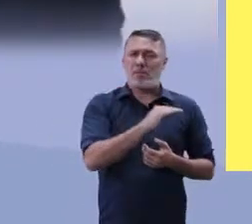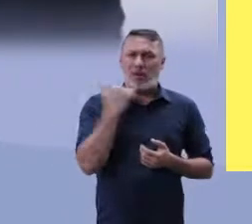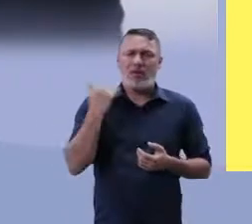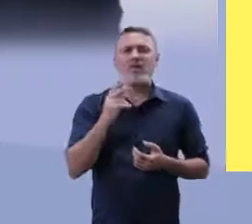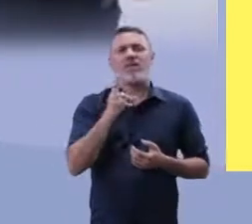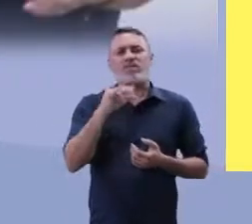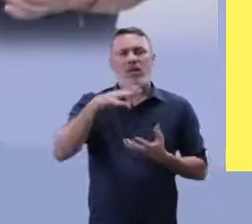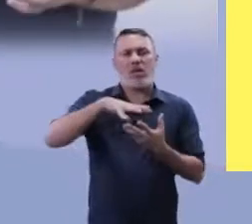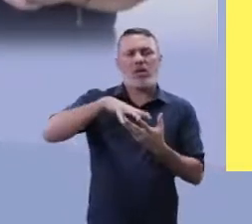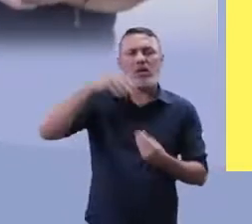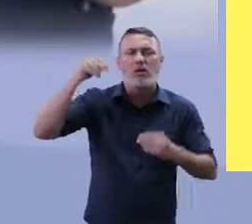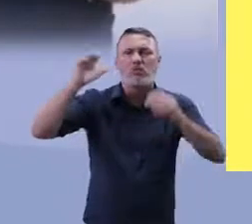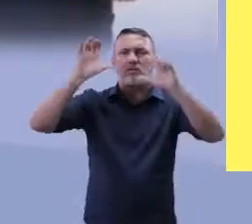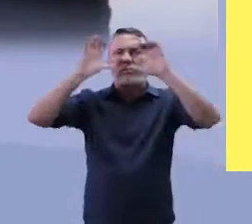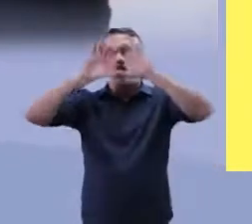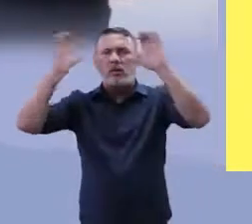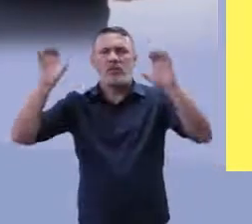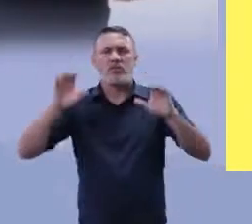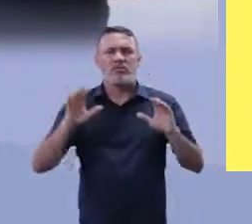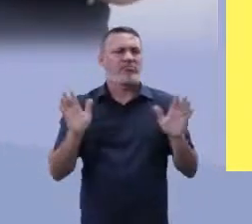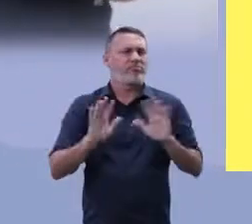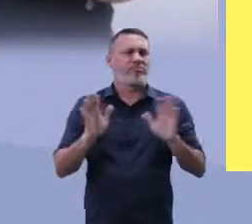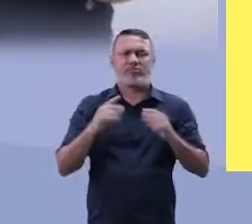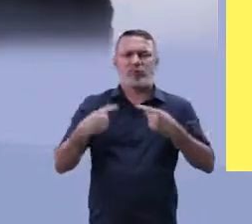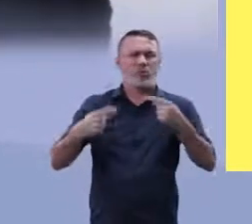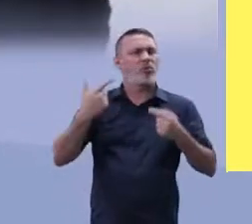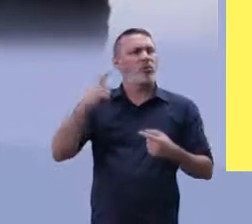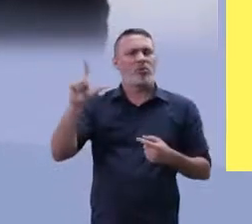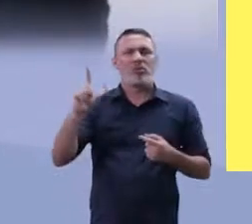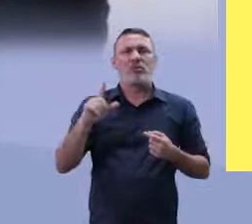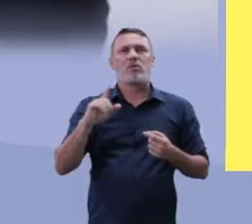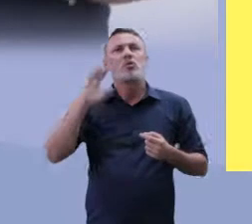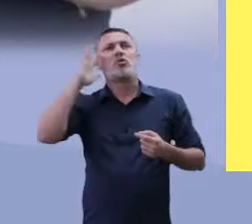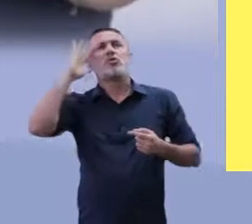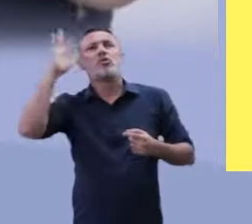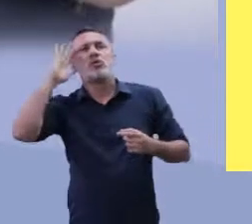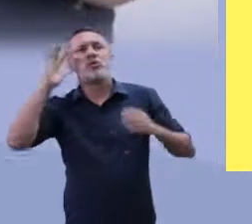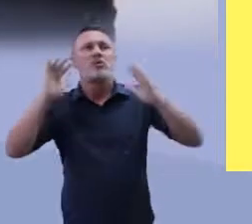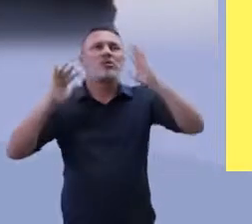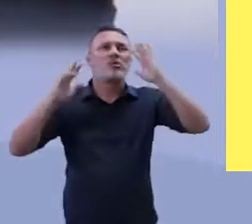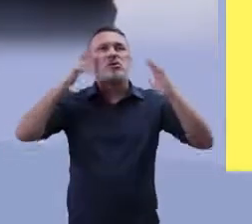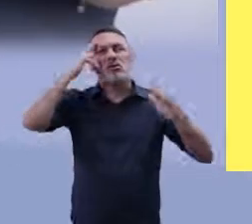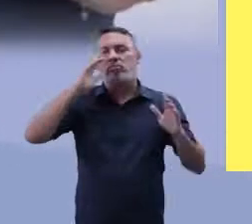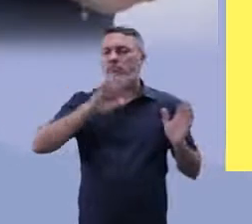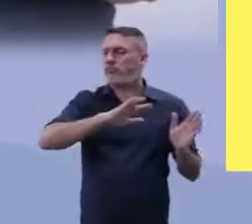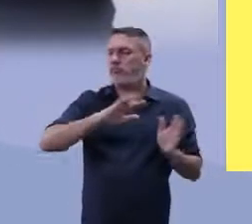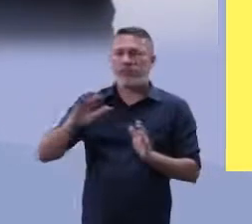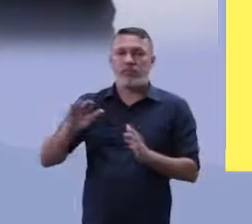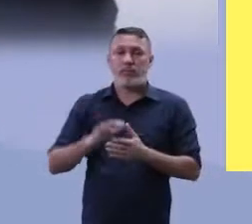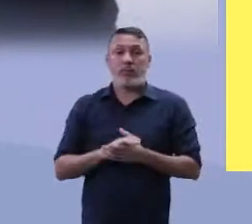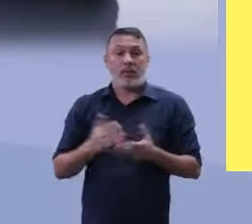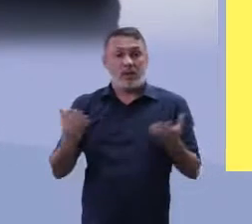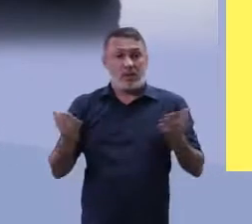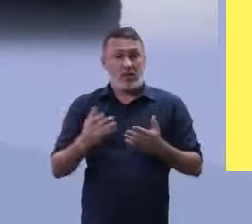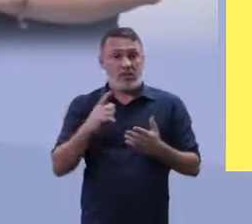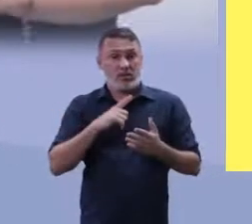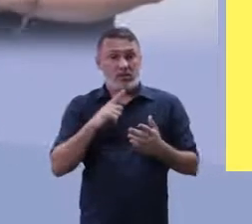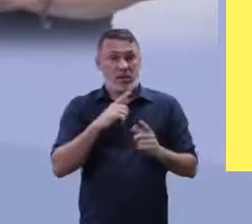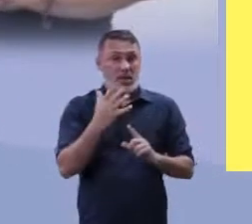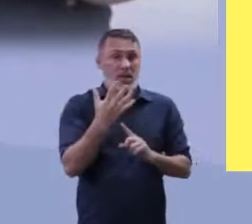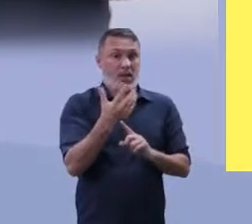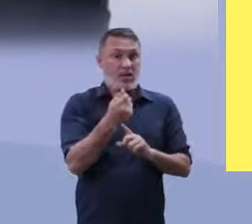na espiritualização. Não havia mais espaço para idealizações. Agora, a